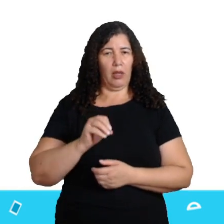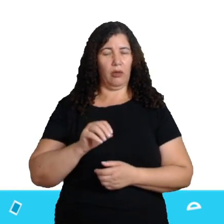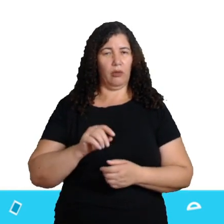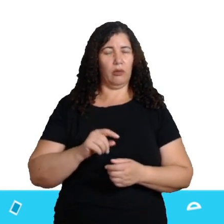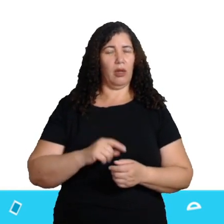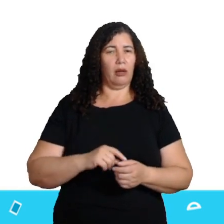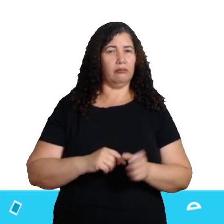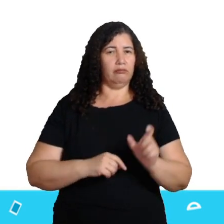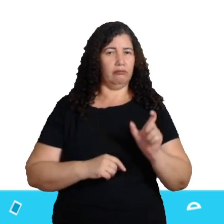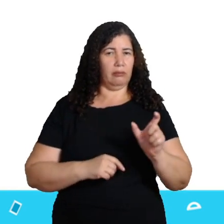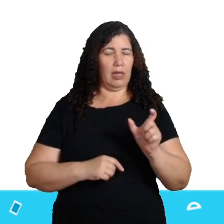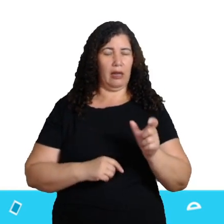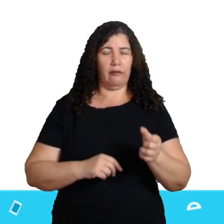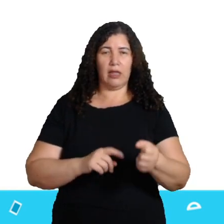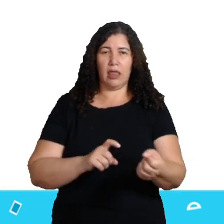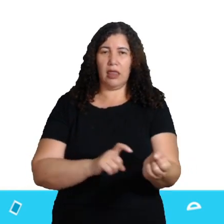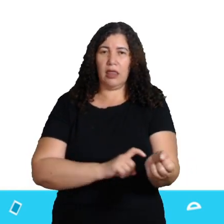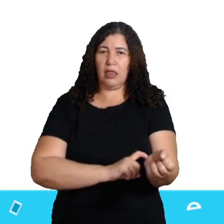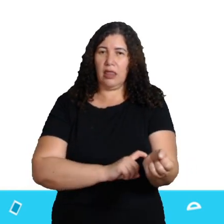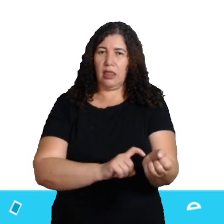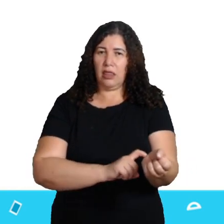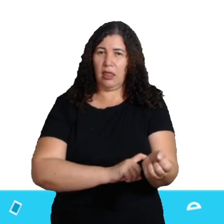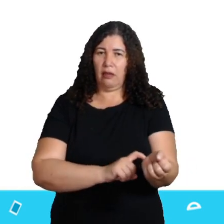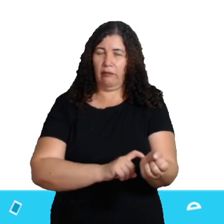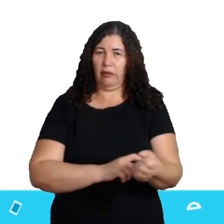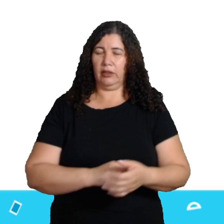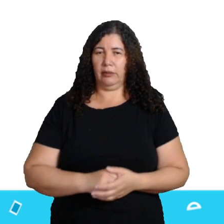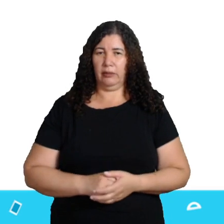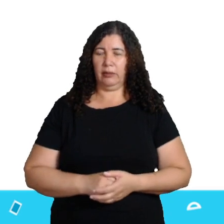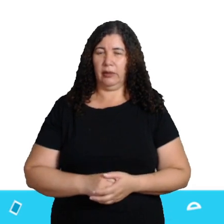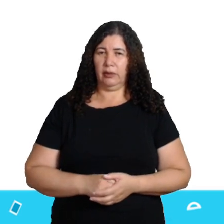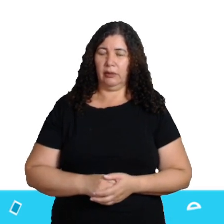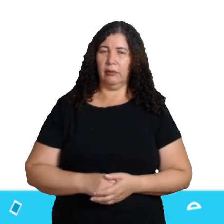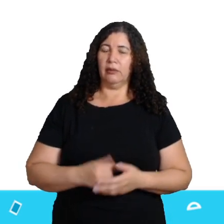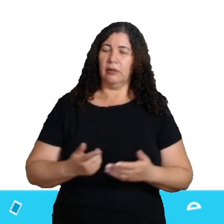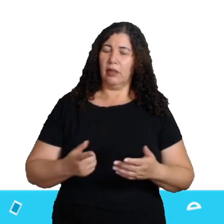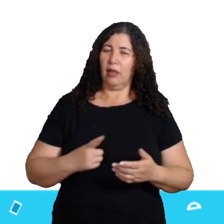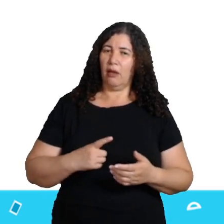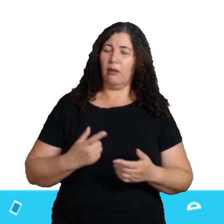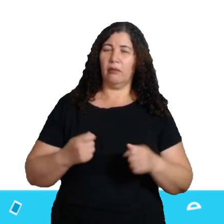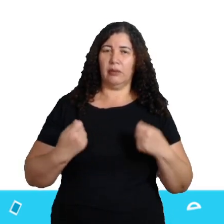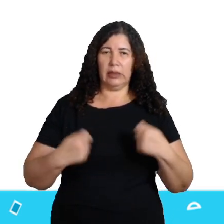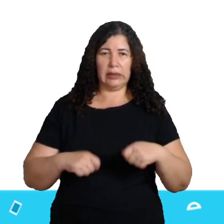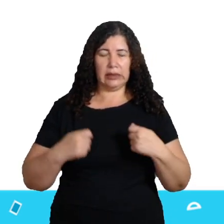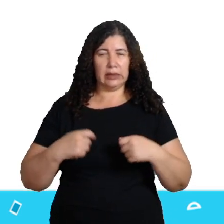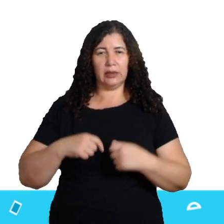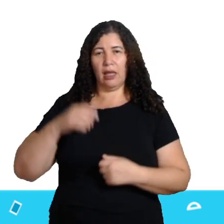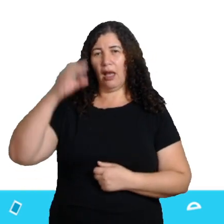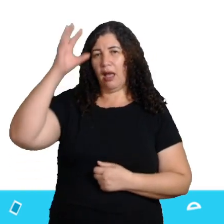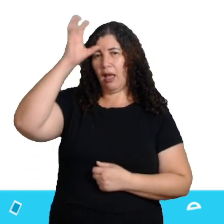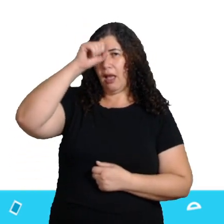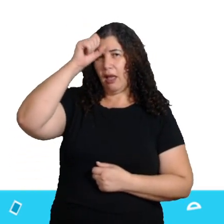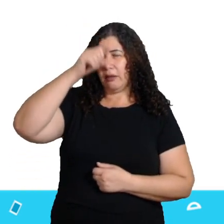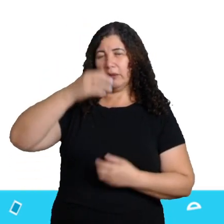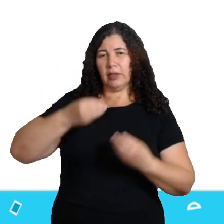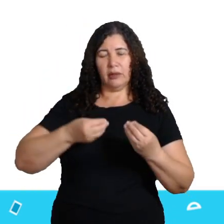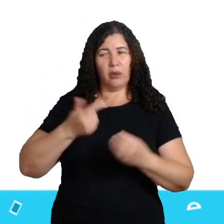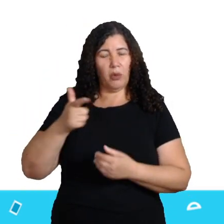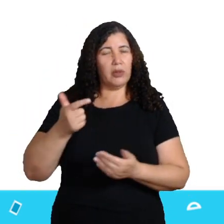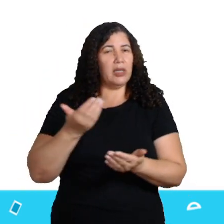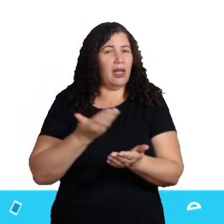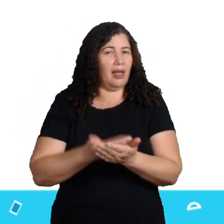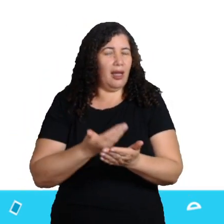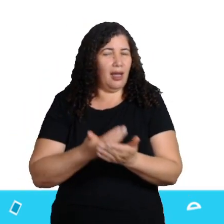nervosa, portanto, meio é um advérbio. E nós vamos aprender nas nossas próximas